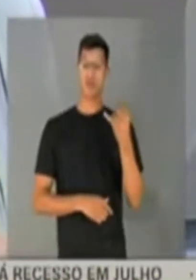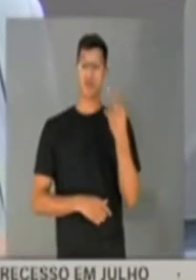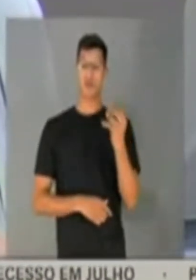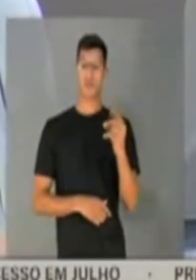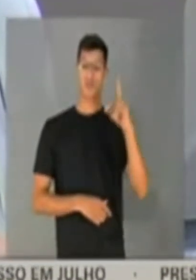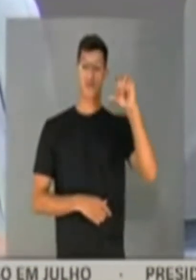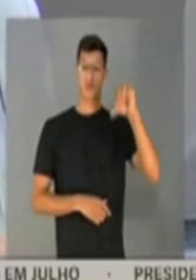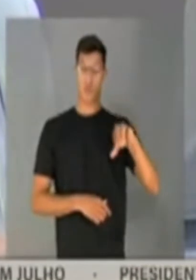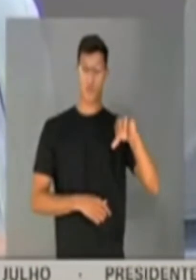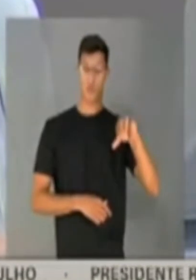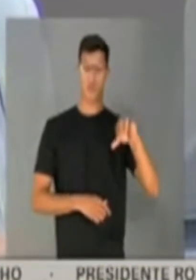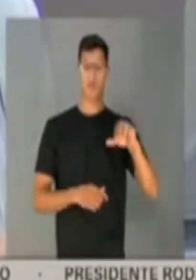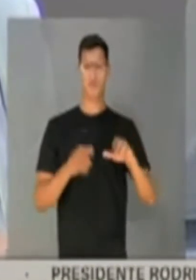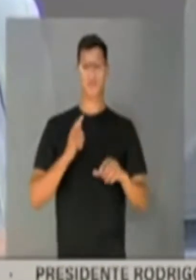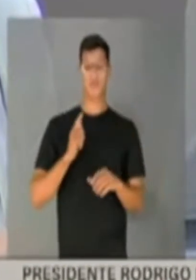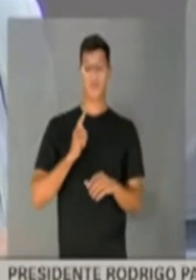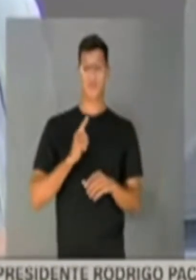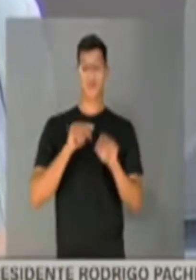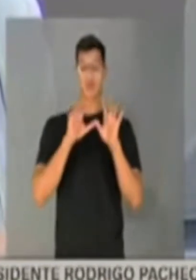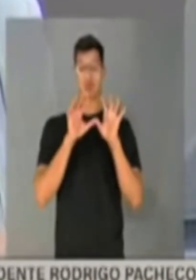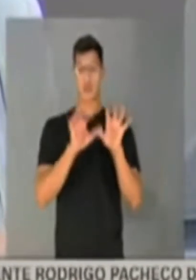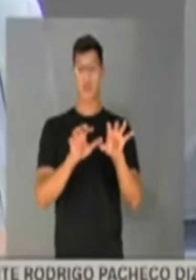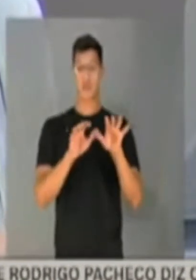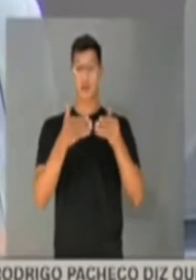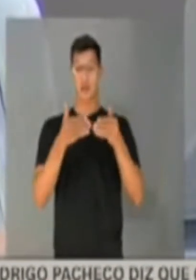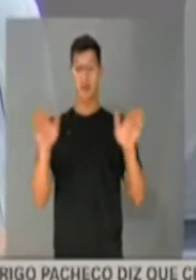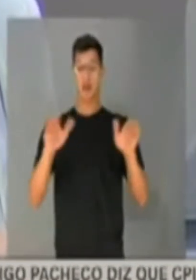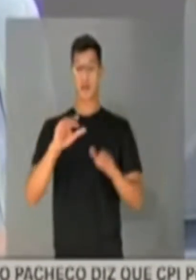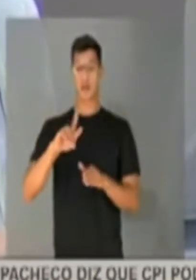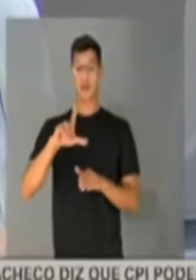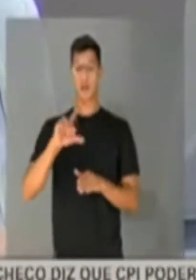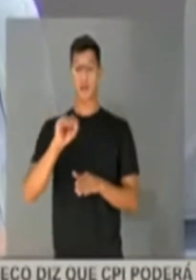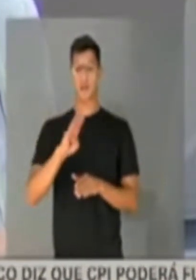janeiro de 2019, existe essa questão em aberto da Global.